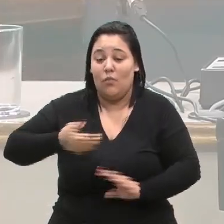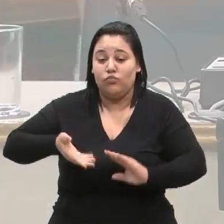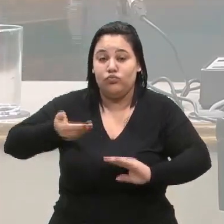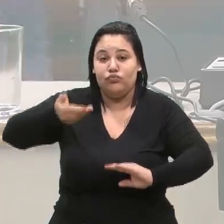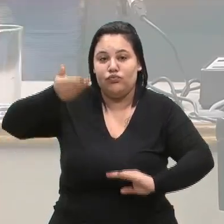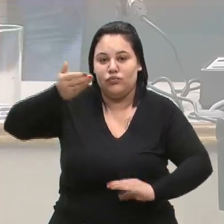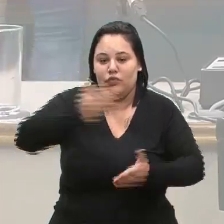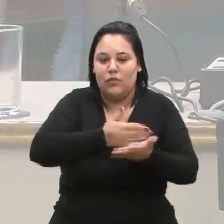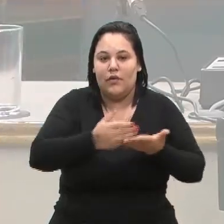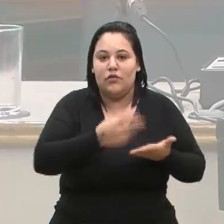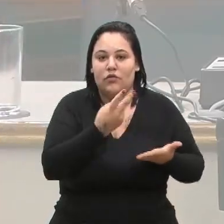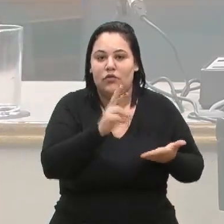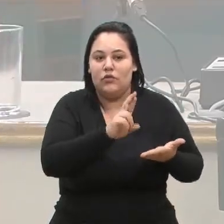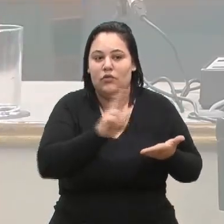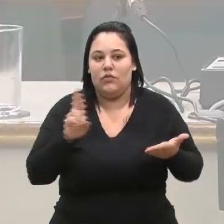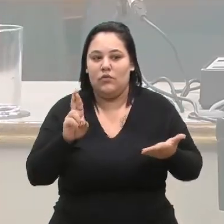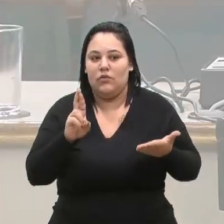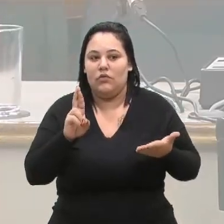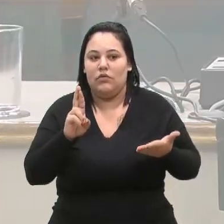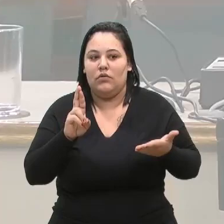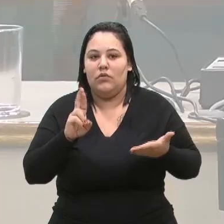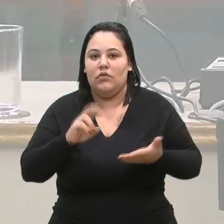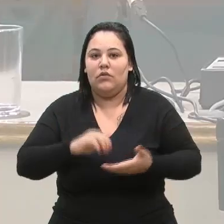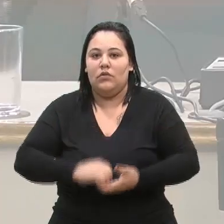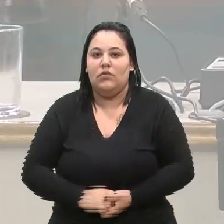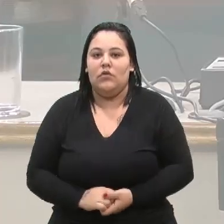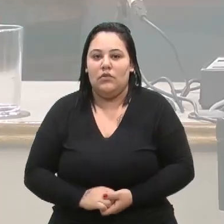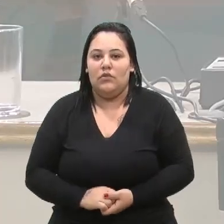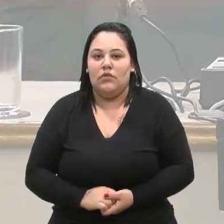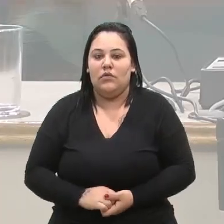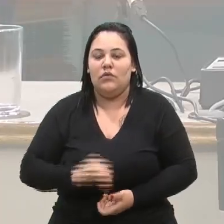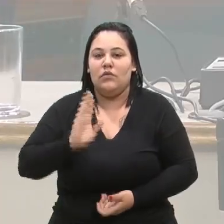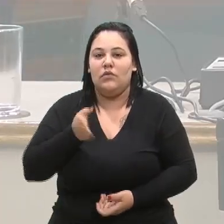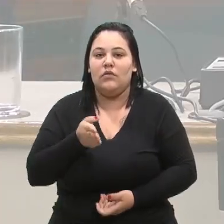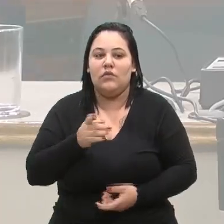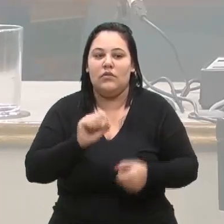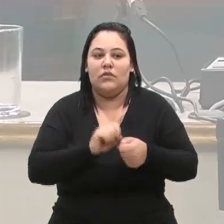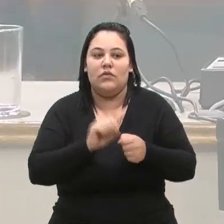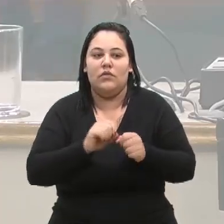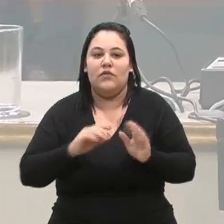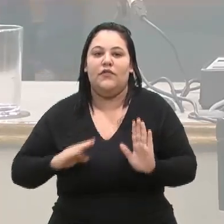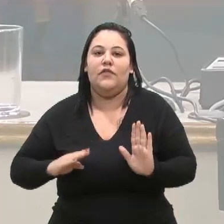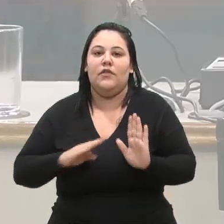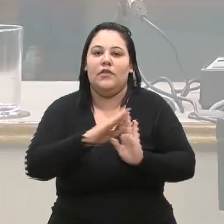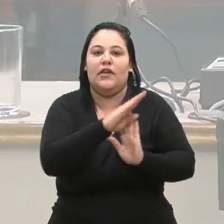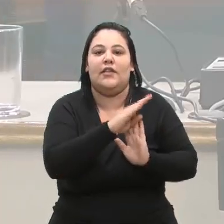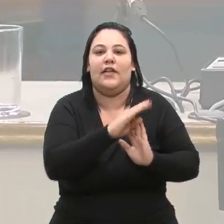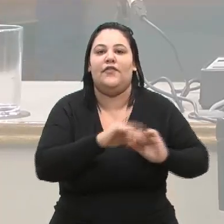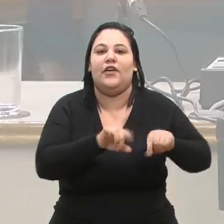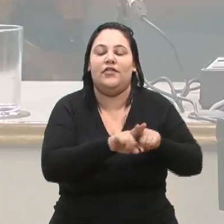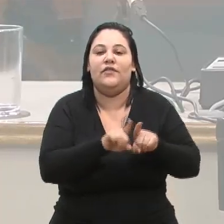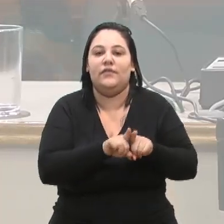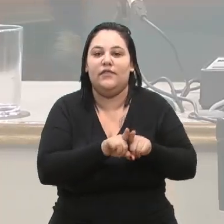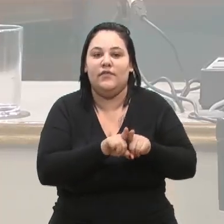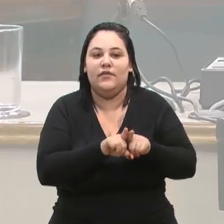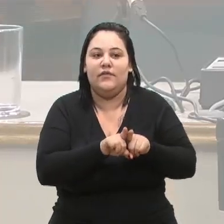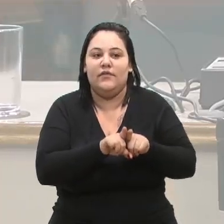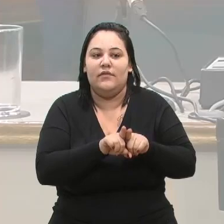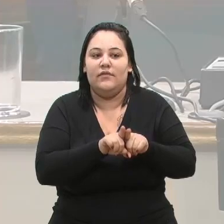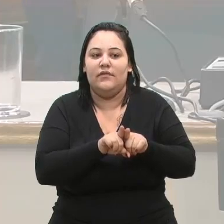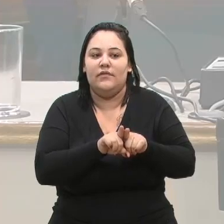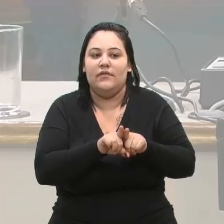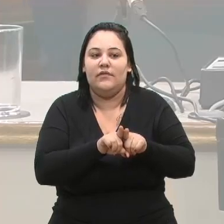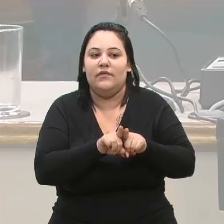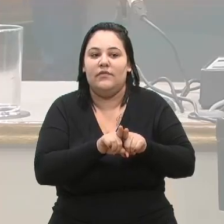aproximadamente de R$ 2,00 por corrida. Já não basta o aumento considerável nos combustíveis e no transporte público urbano. Agora o